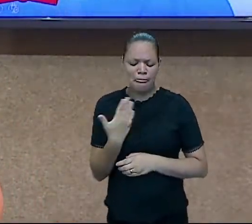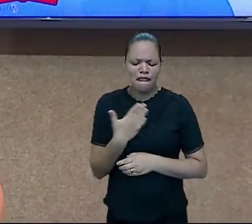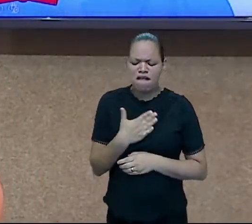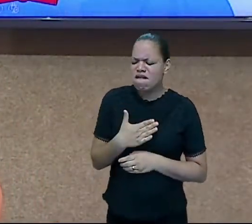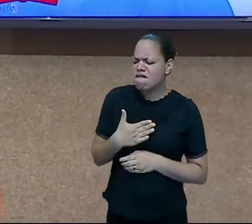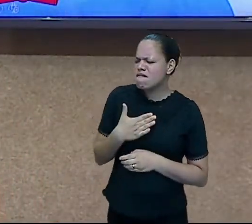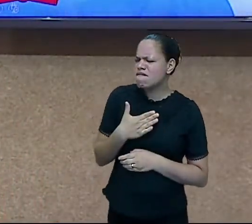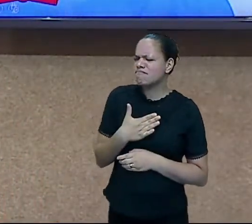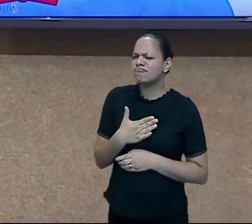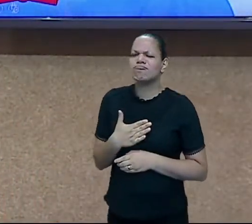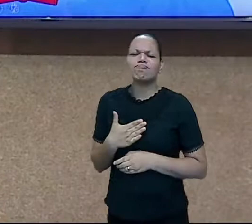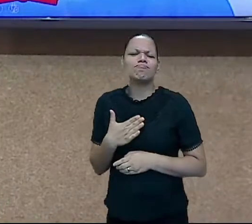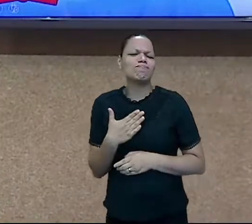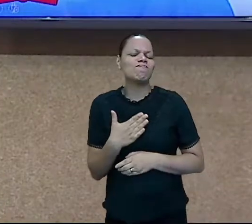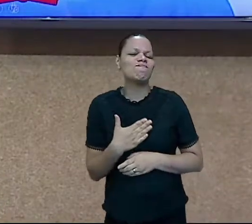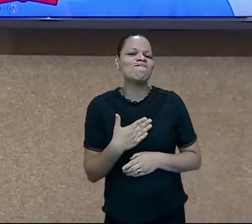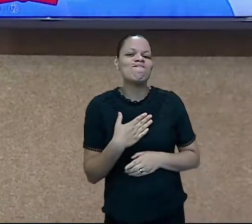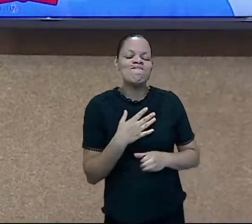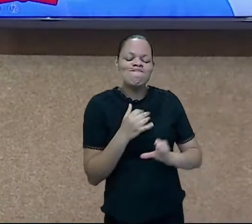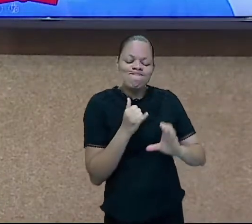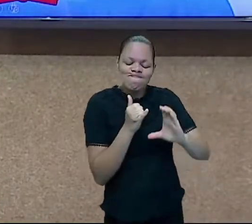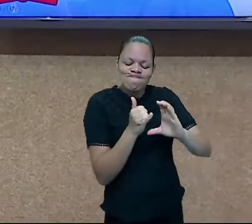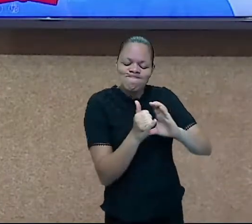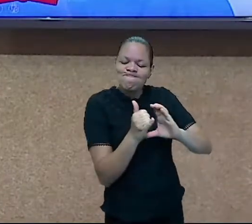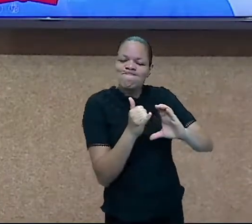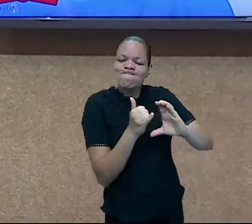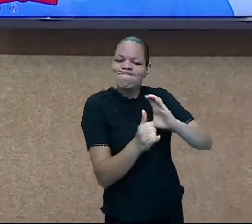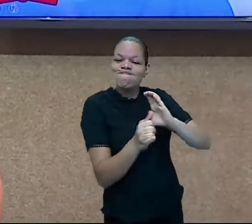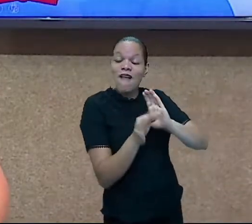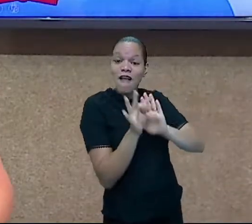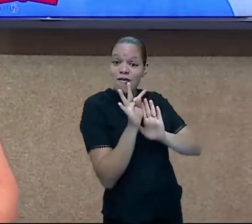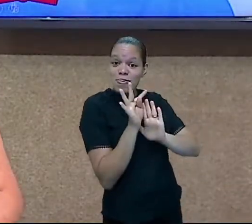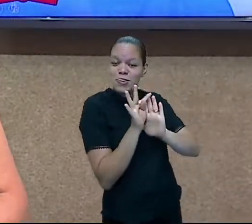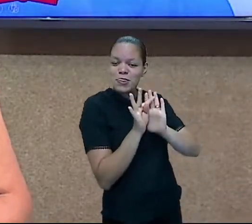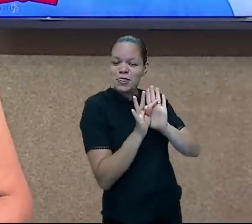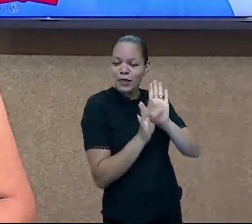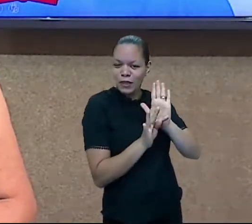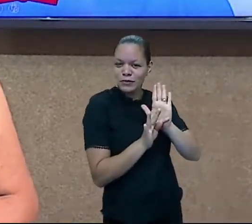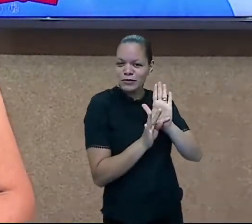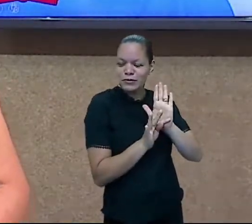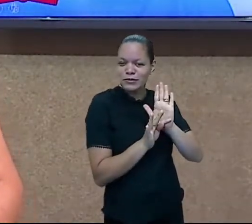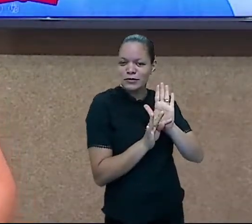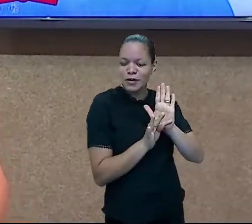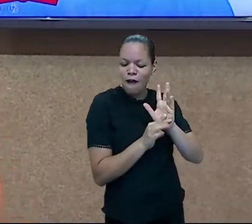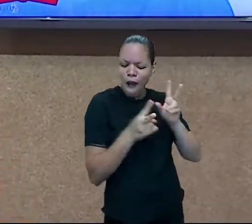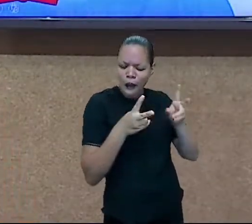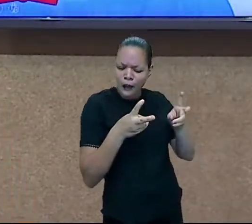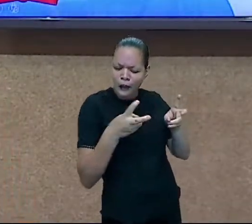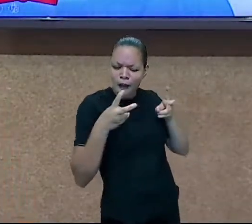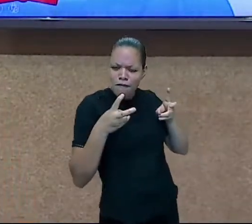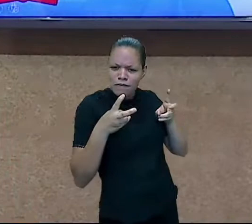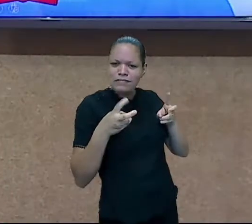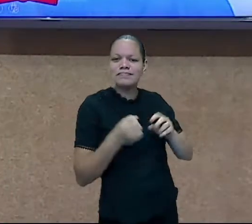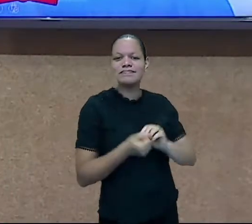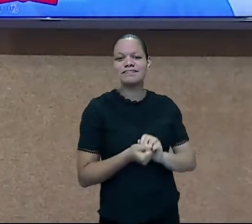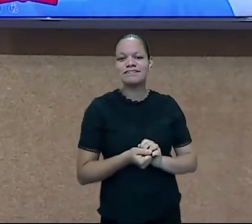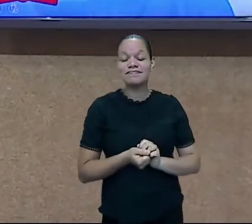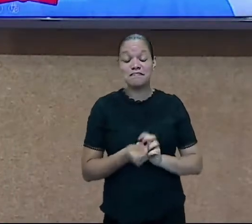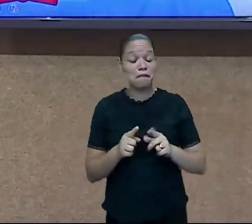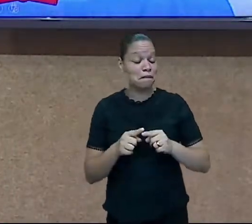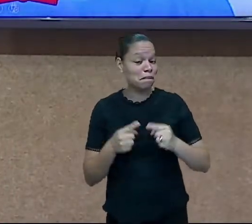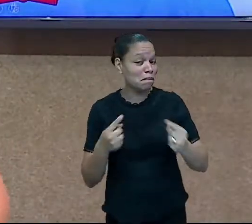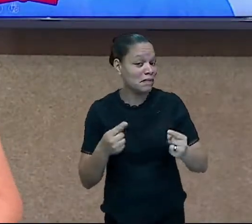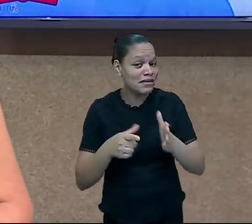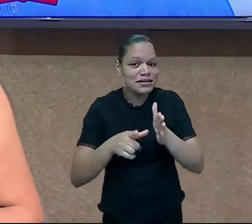textual, fábula. É muito rico e muito atrativo. Antes que eu faça a leitura